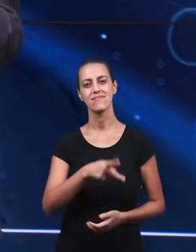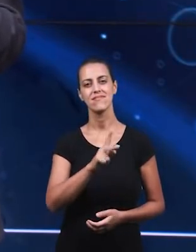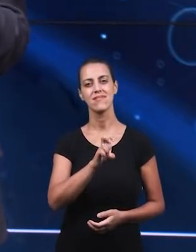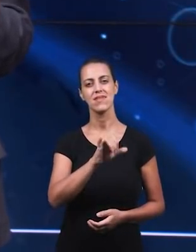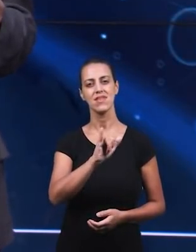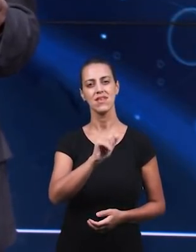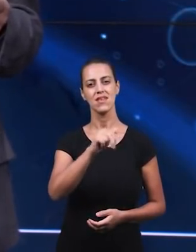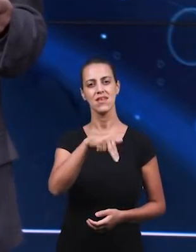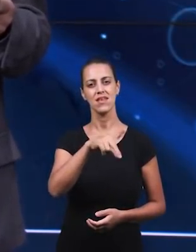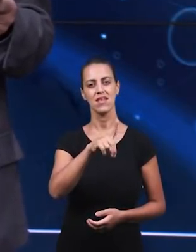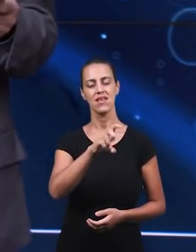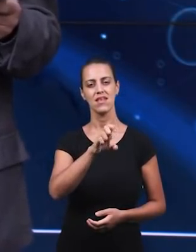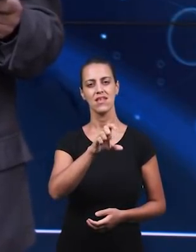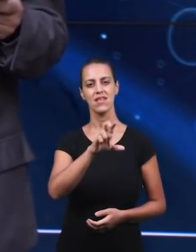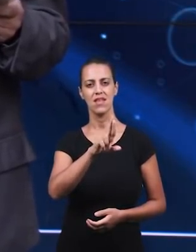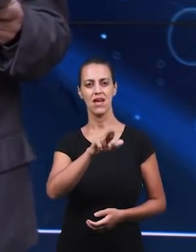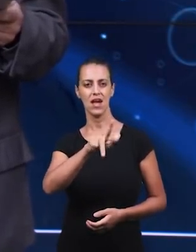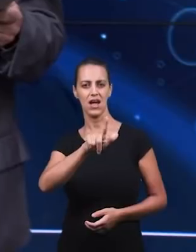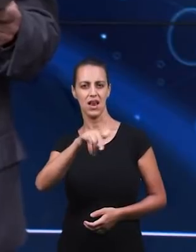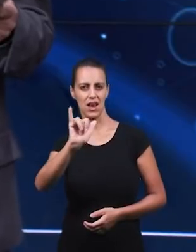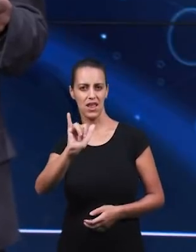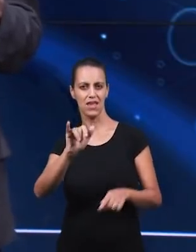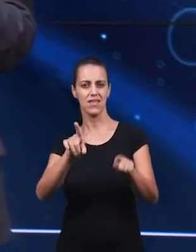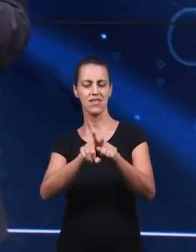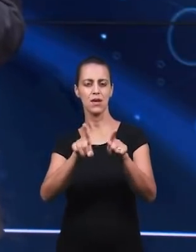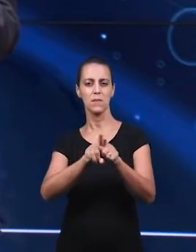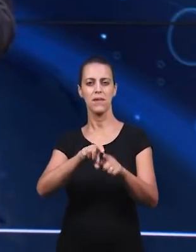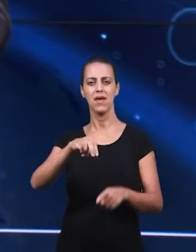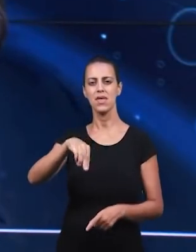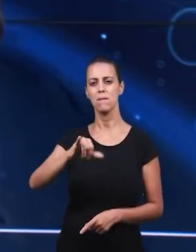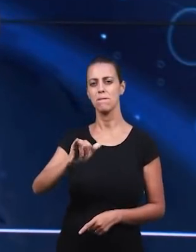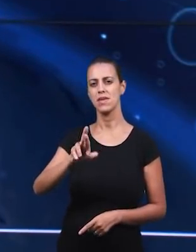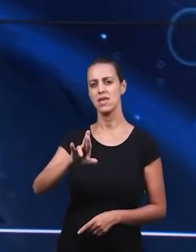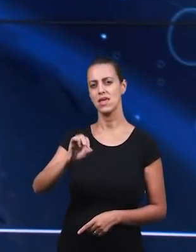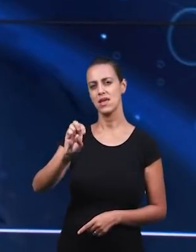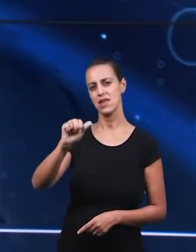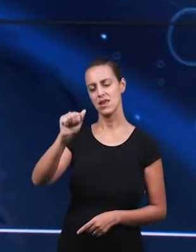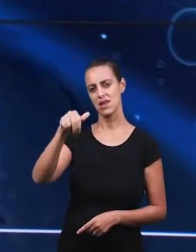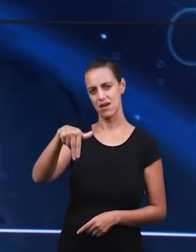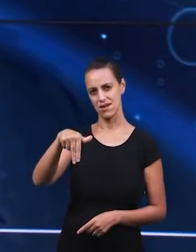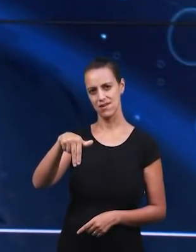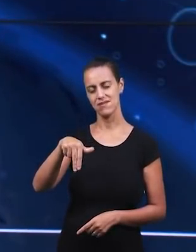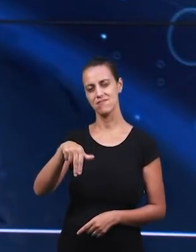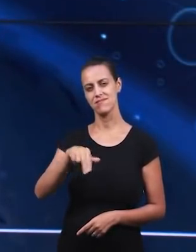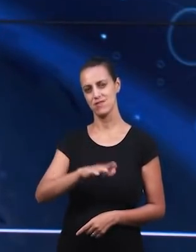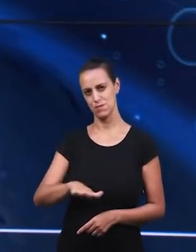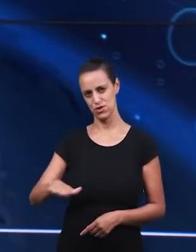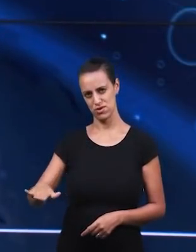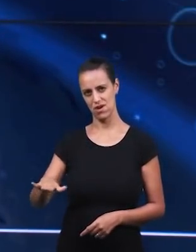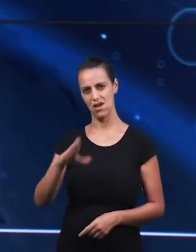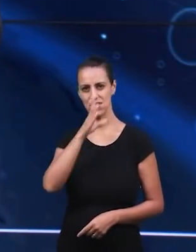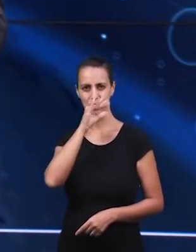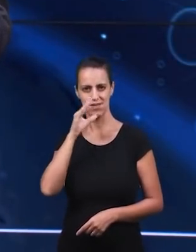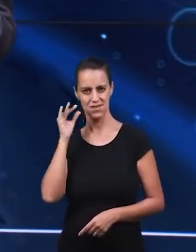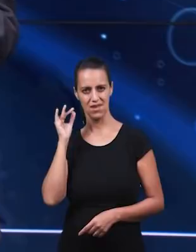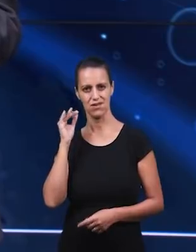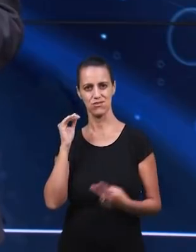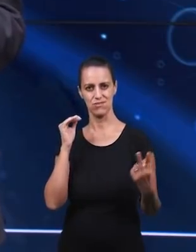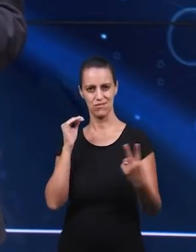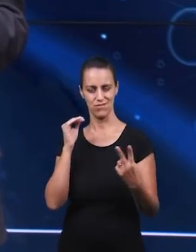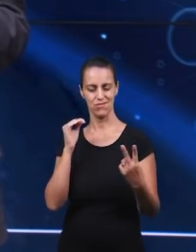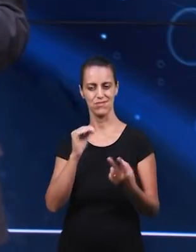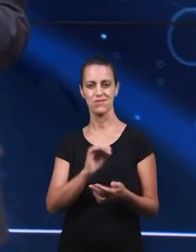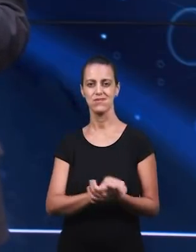Kimberly. Kimberly é uma adolescente e também a Miriam, que é a intermediária. Esses nossos irmãos ali, eles